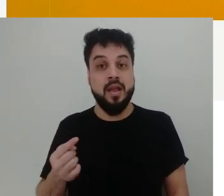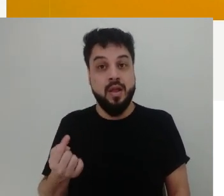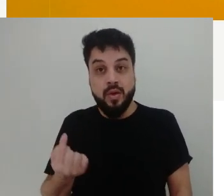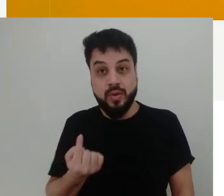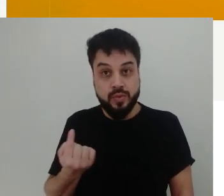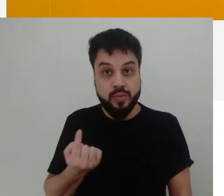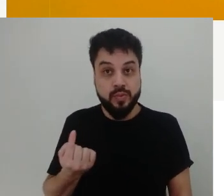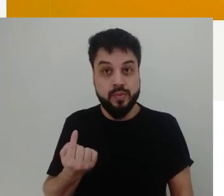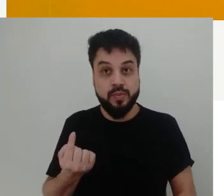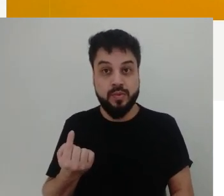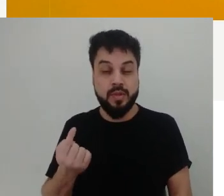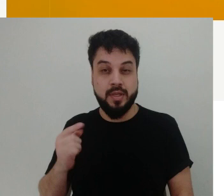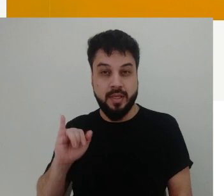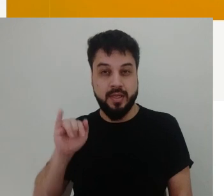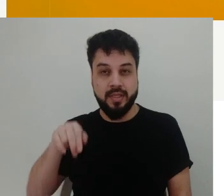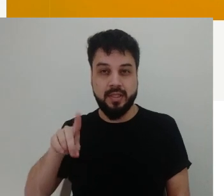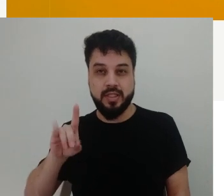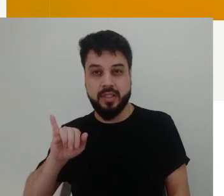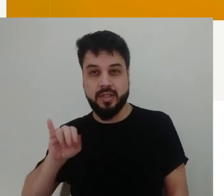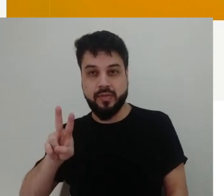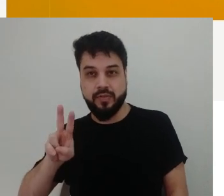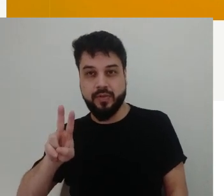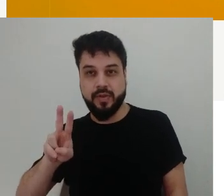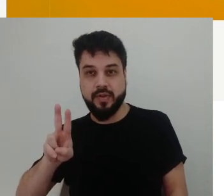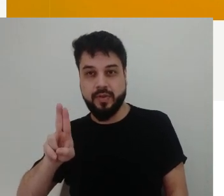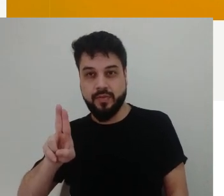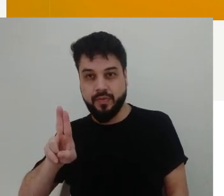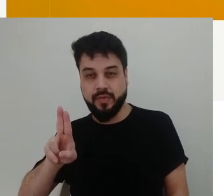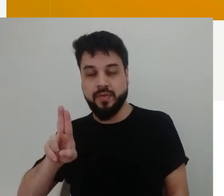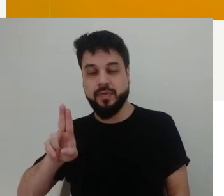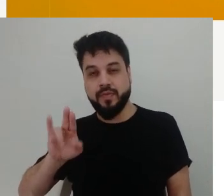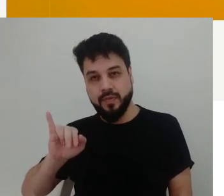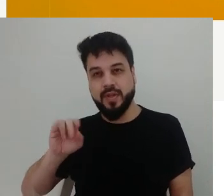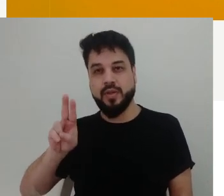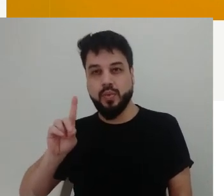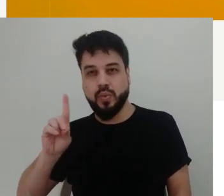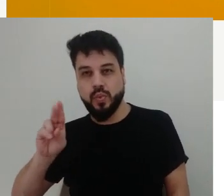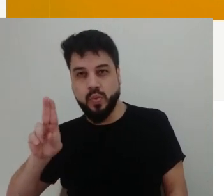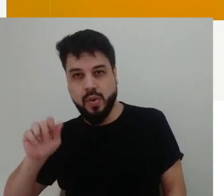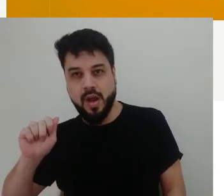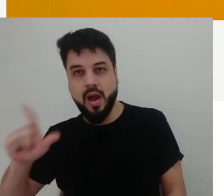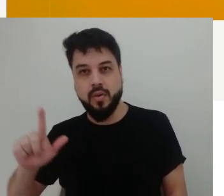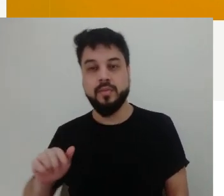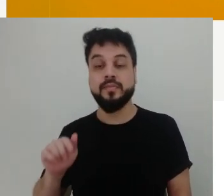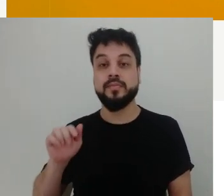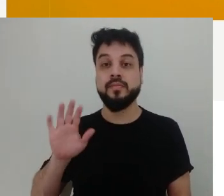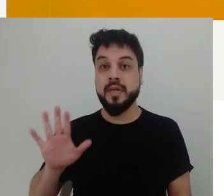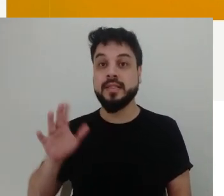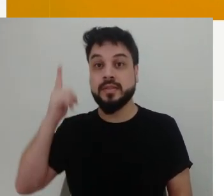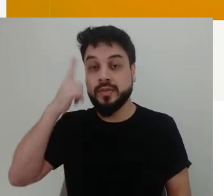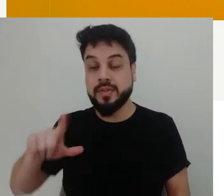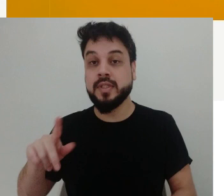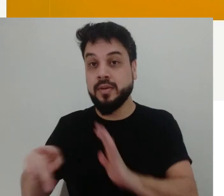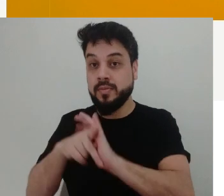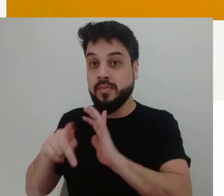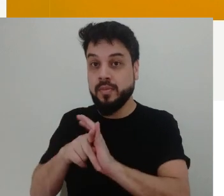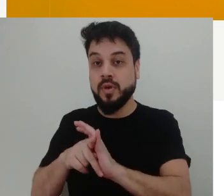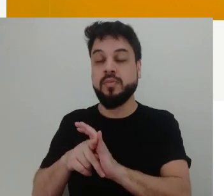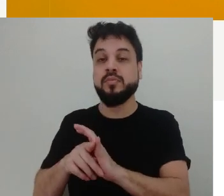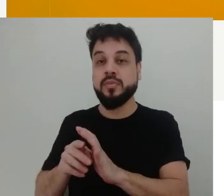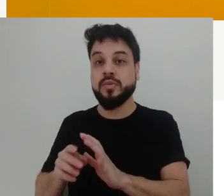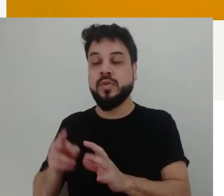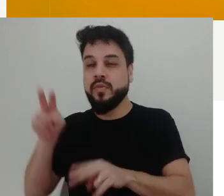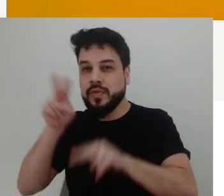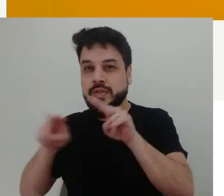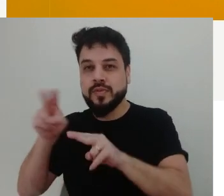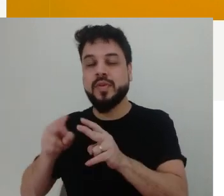individuais, custe o que custar. Eu tenho vários exemplos para dizer como isso é um problema muito grave, é